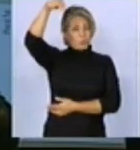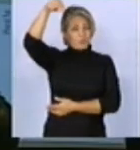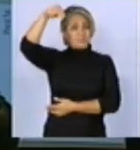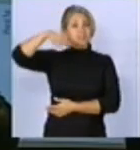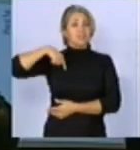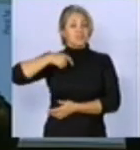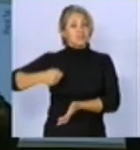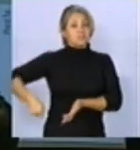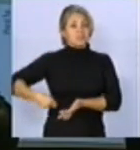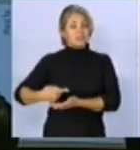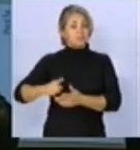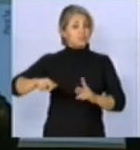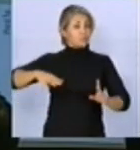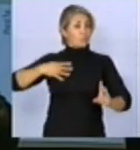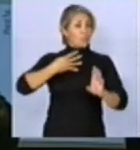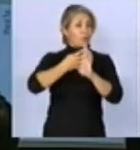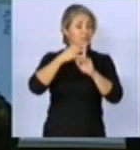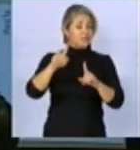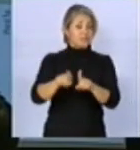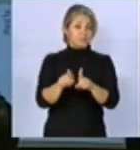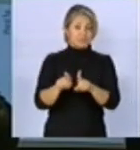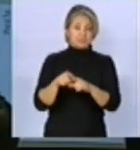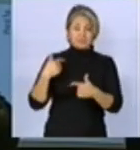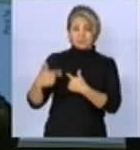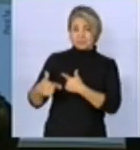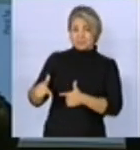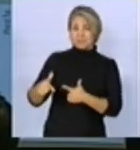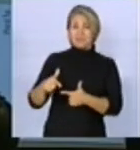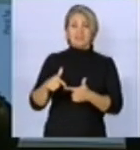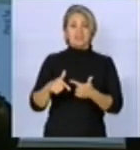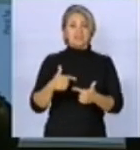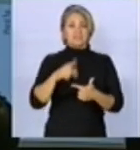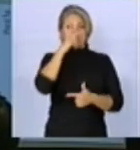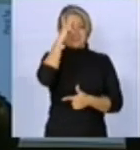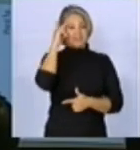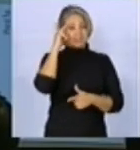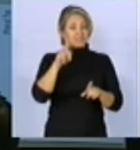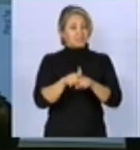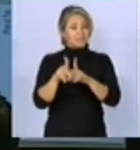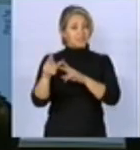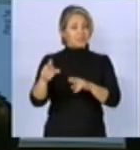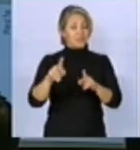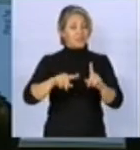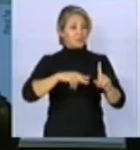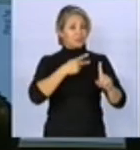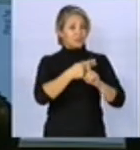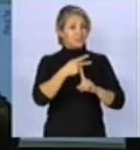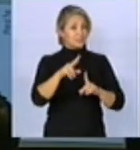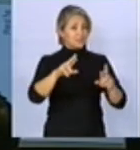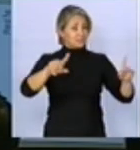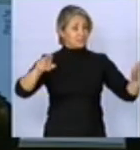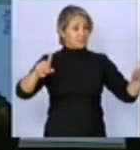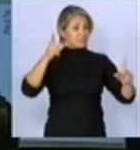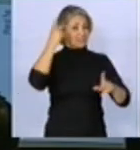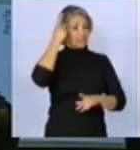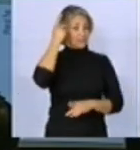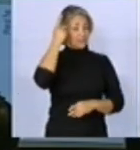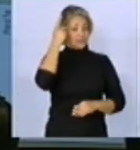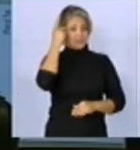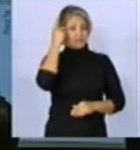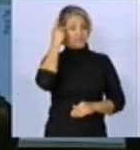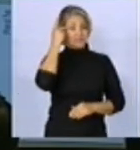nós gastamos quatro vezes mais com mão de obra do que se gasta na área de expansão e duas vezes mais do que se gasta em São Paulo